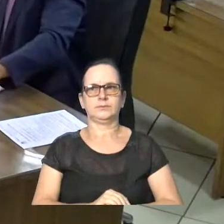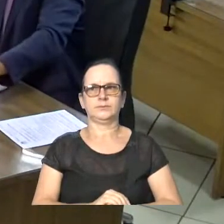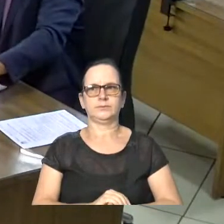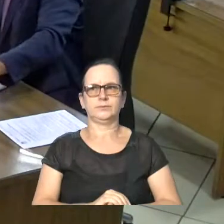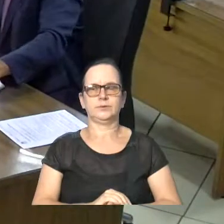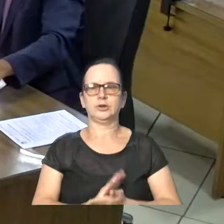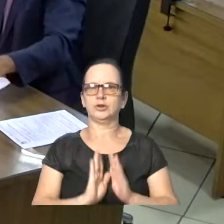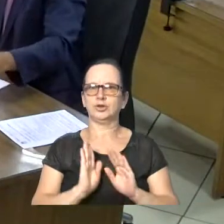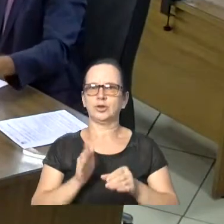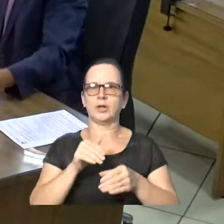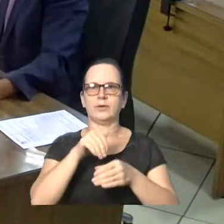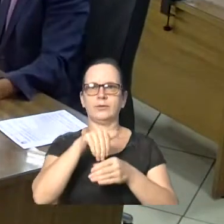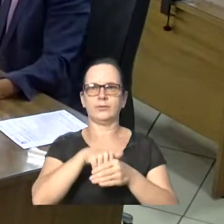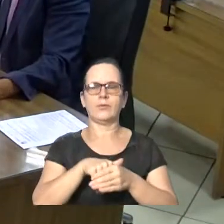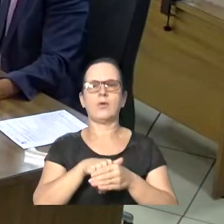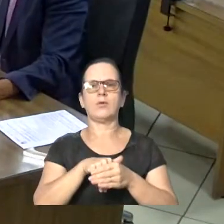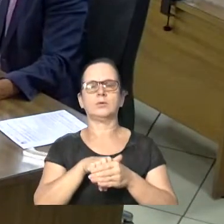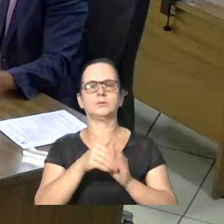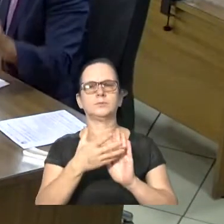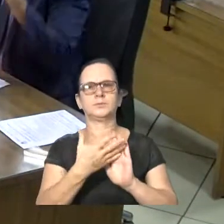já voto favorável.